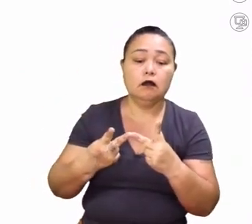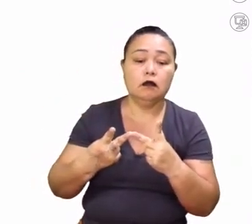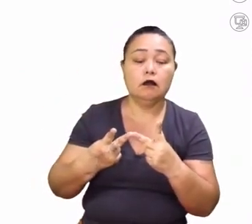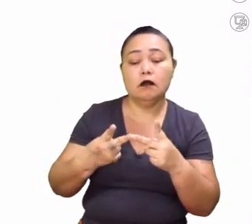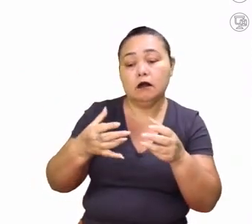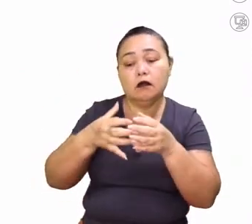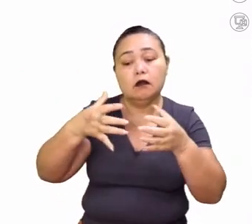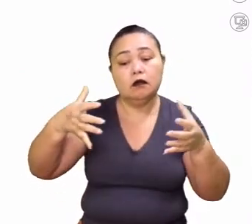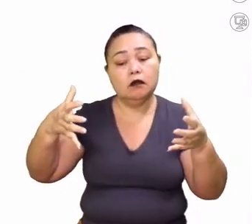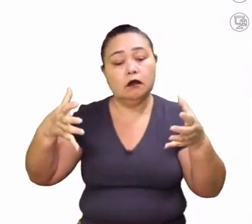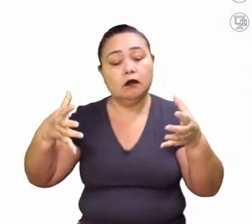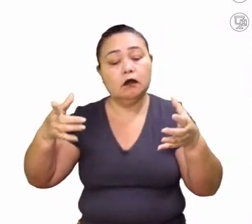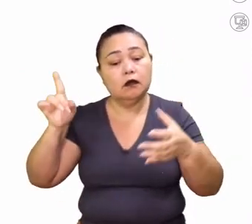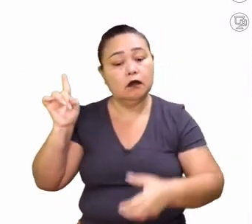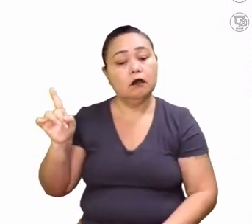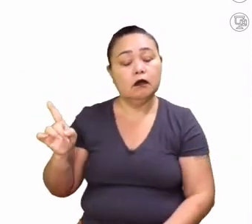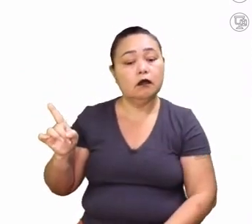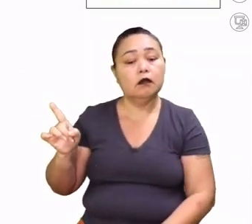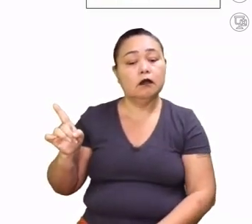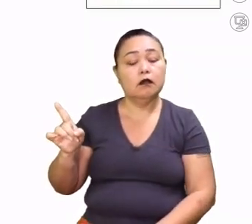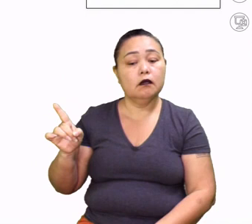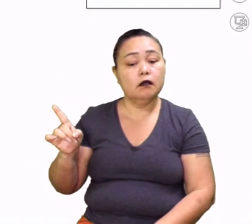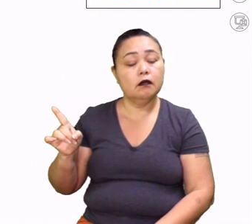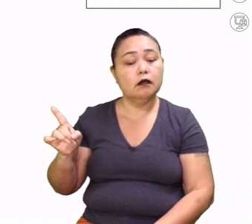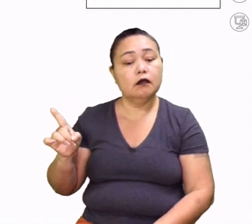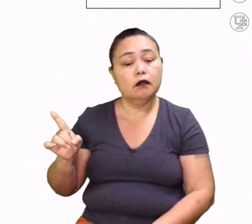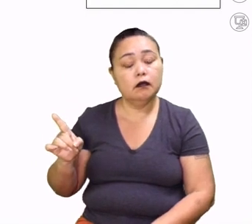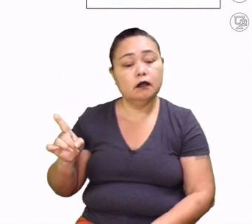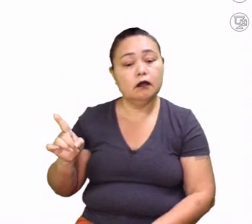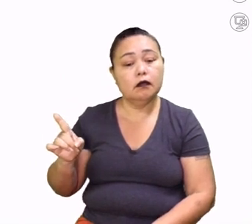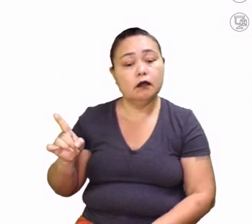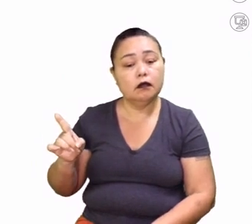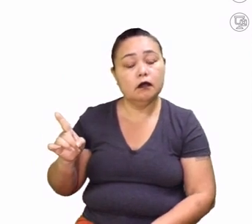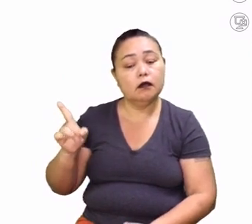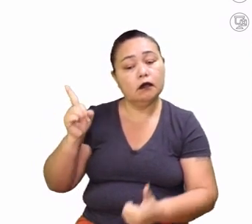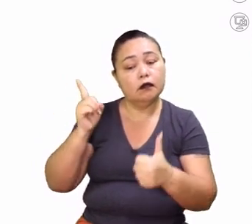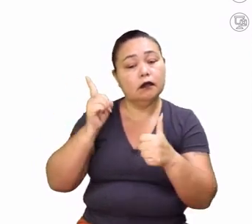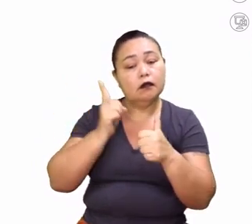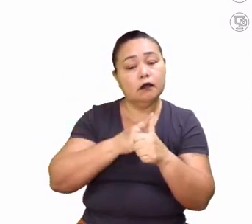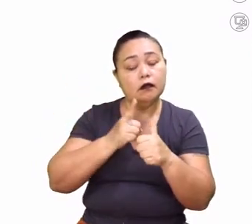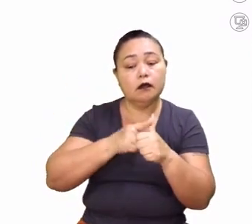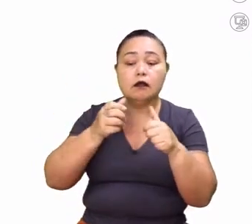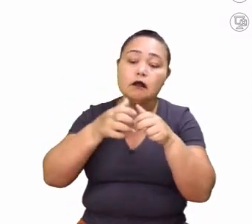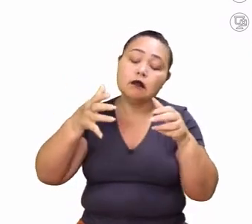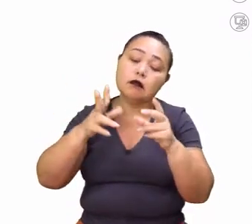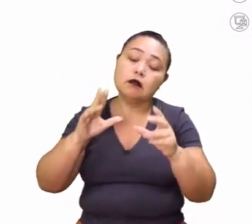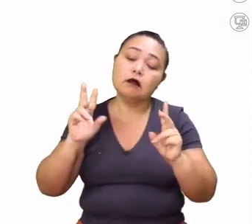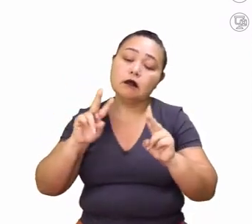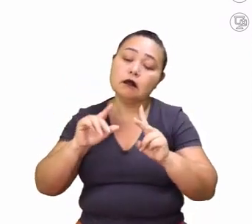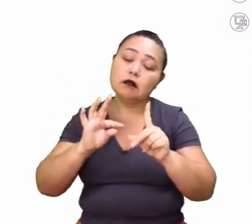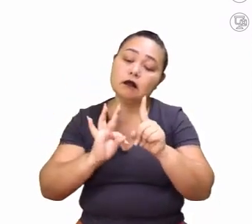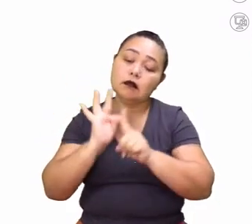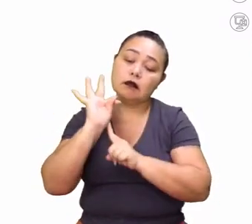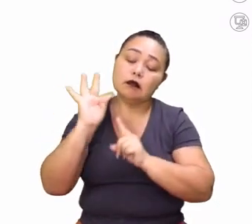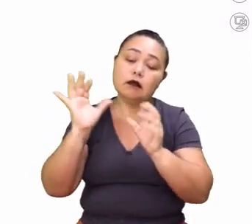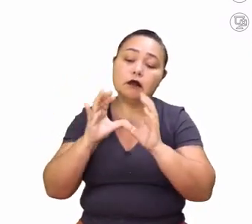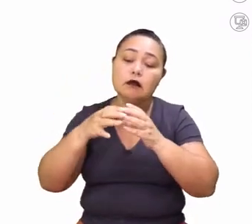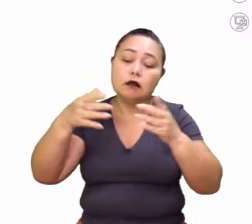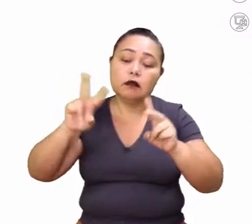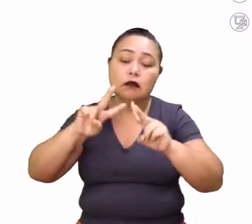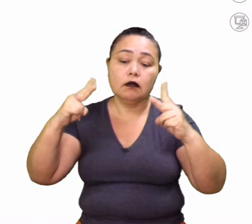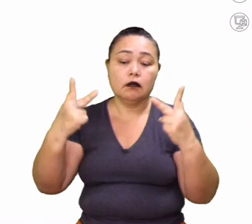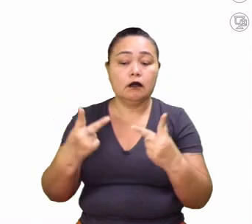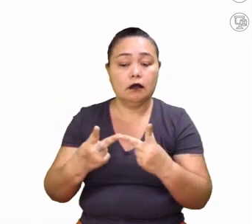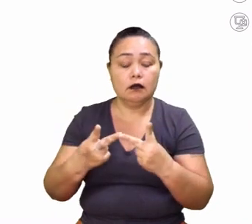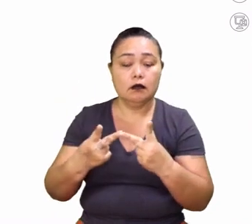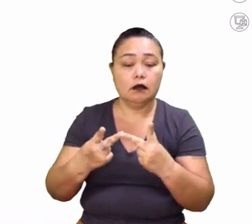expandindo mas nesse caso aqui na primeira Não aumentou a temperatura mas aumentou o volume